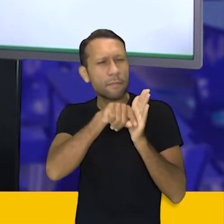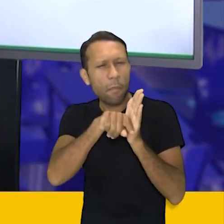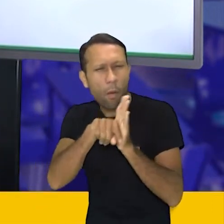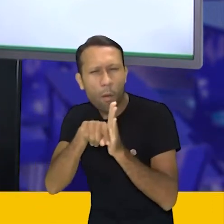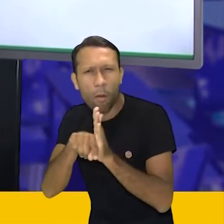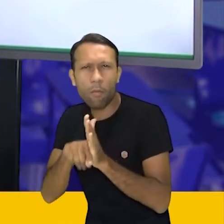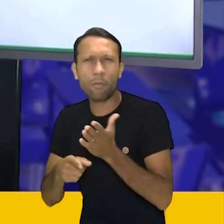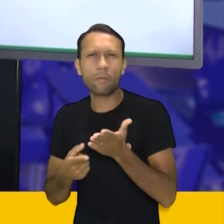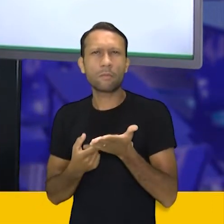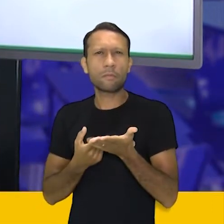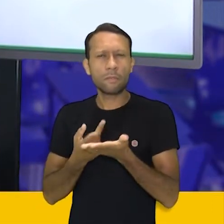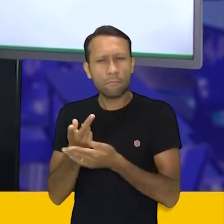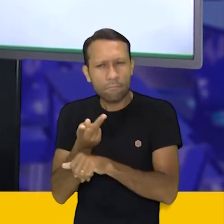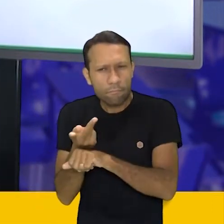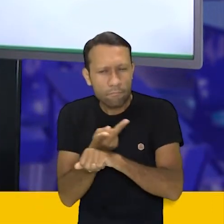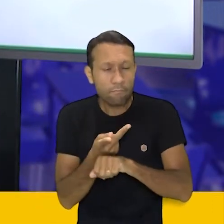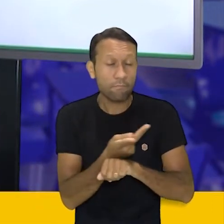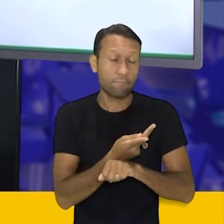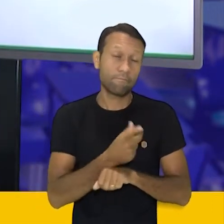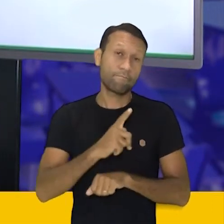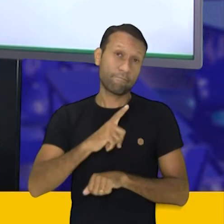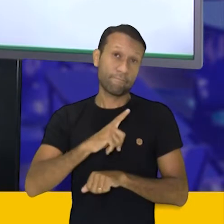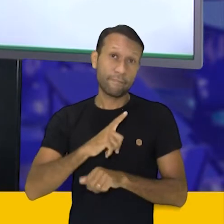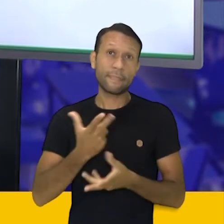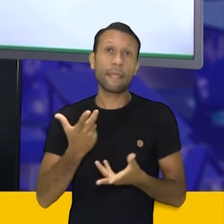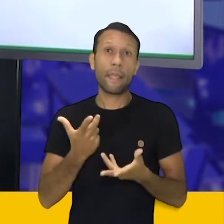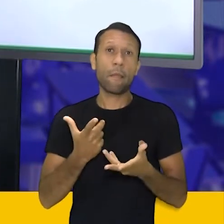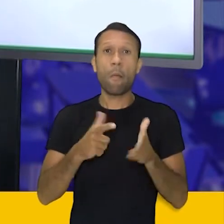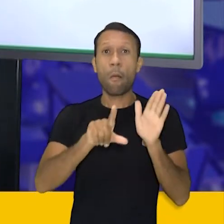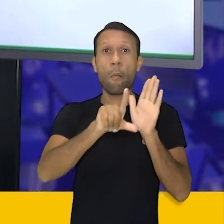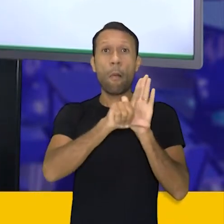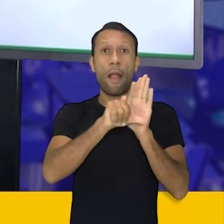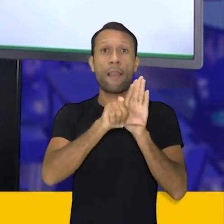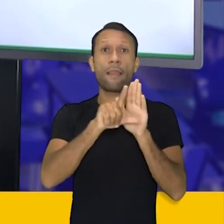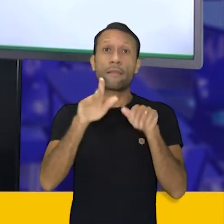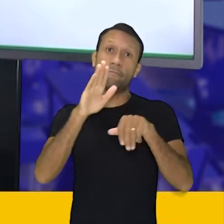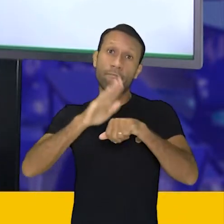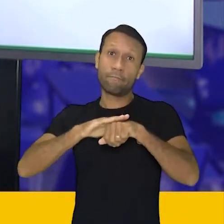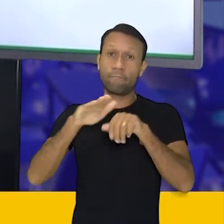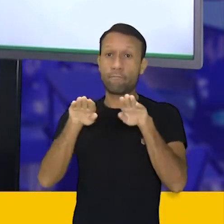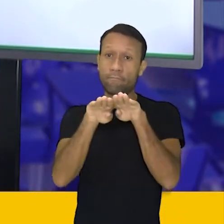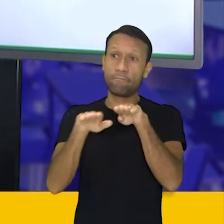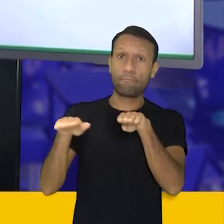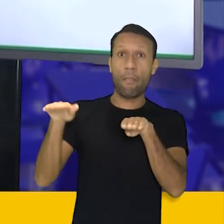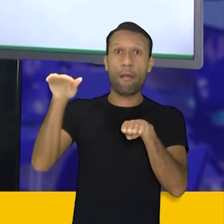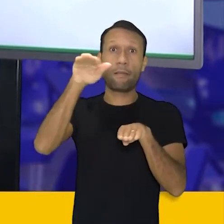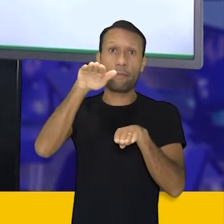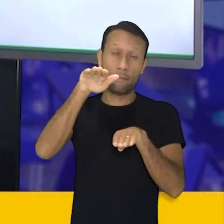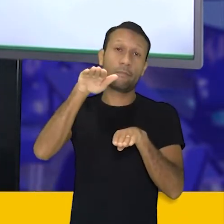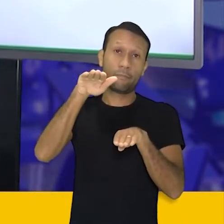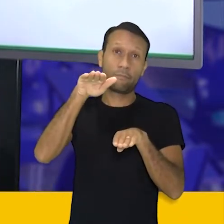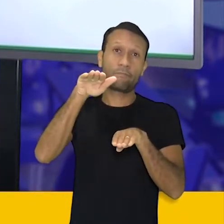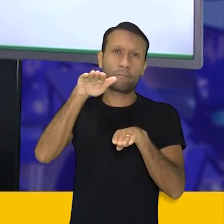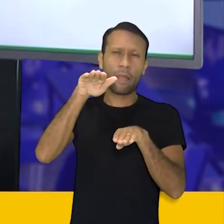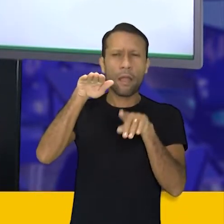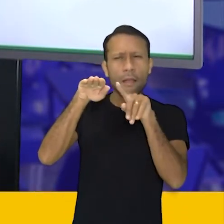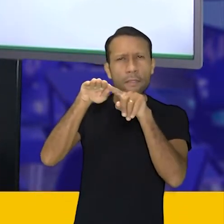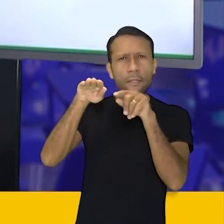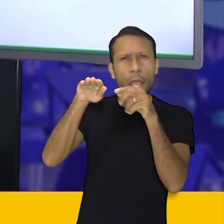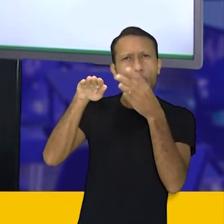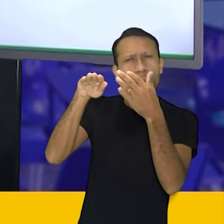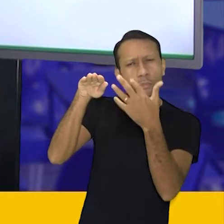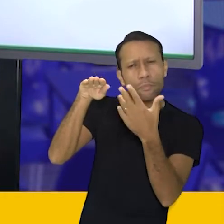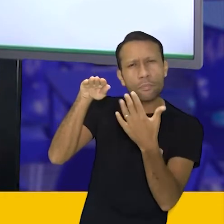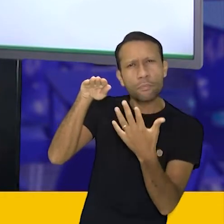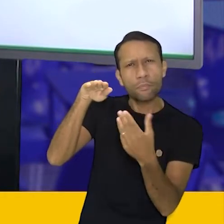elenquem as principais. Existe, claro, uma lei macro, né? Uma lei maior, que vai reger todo o trabalho, e a